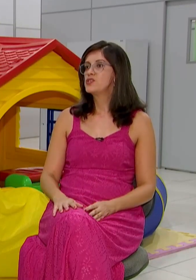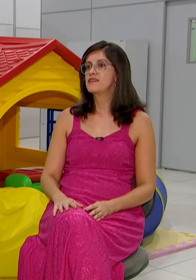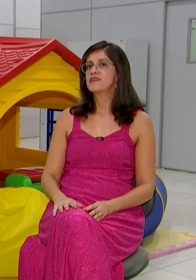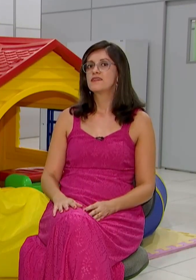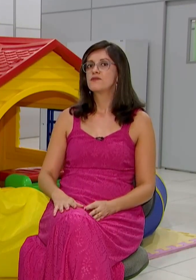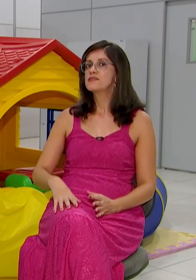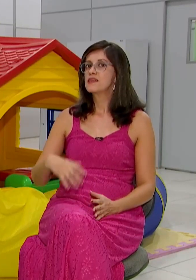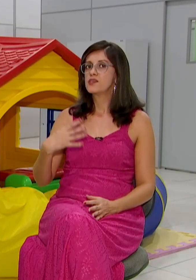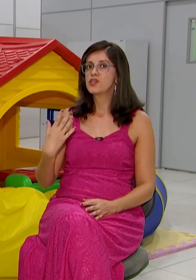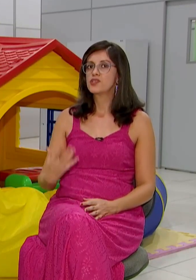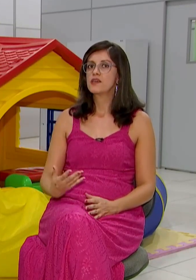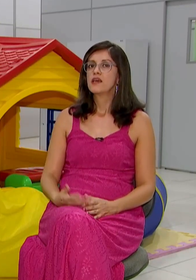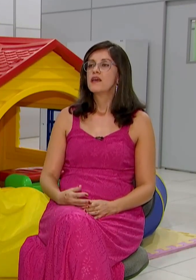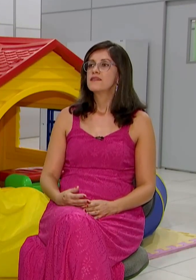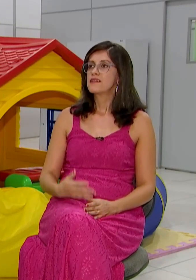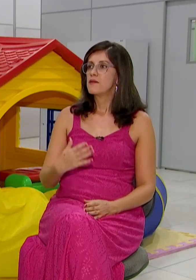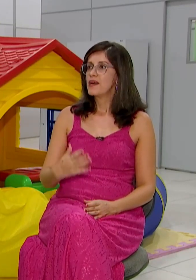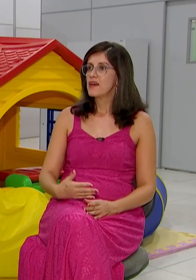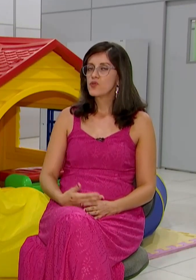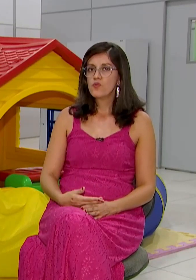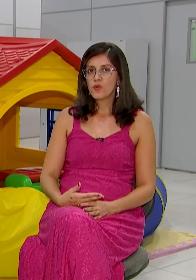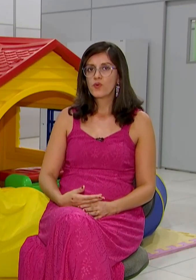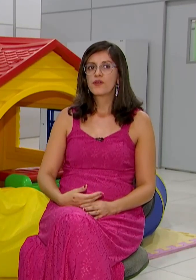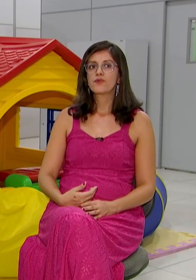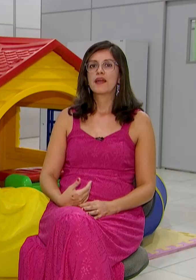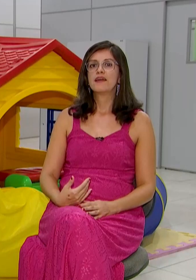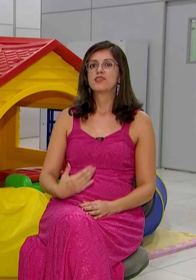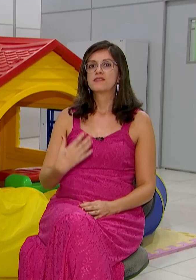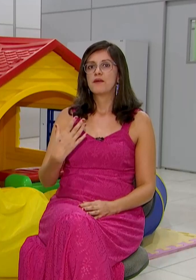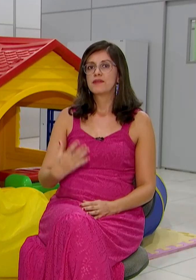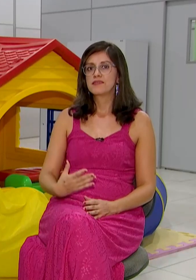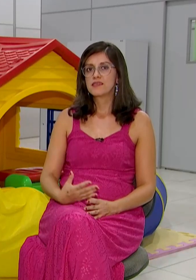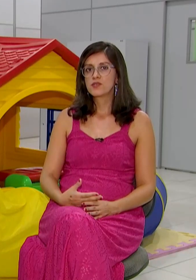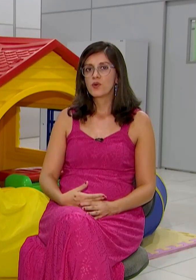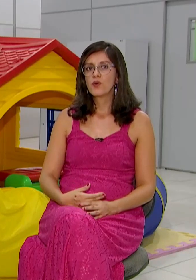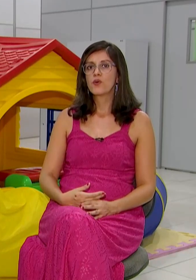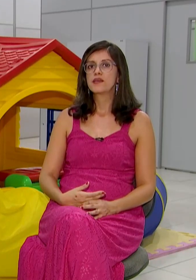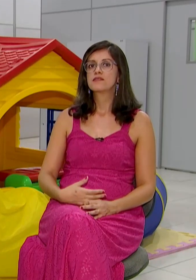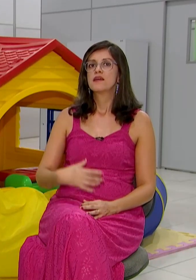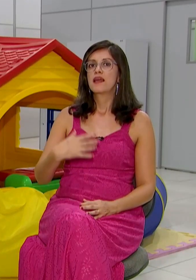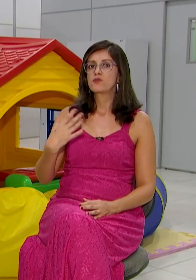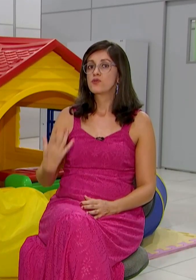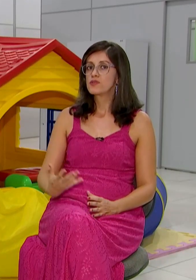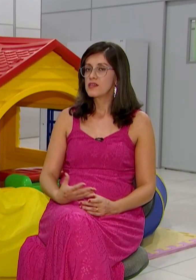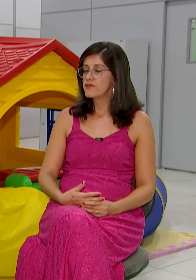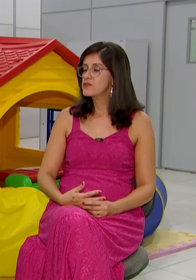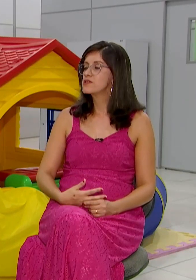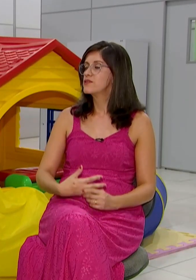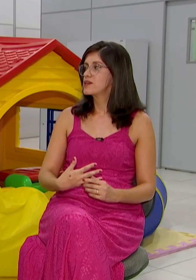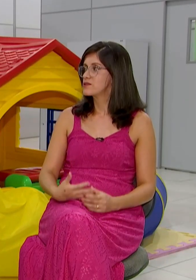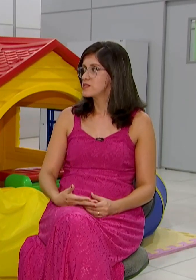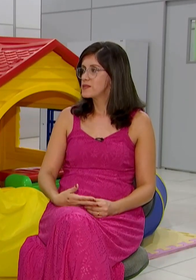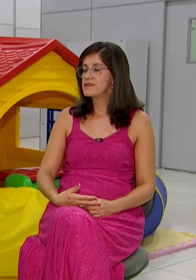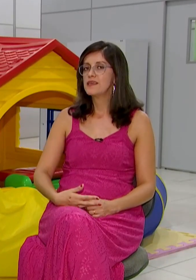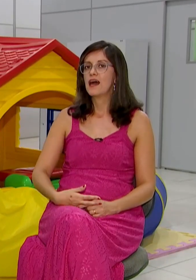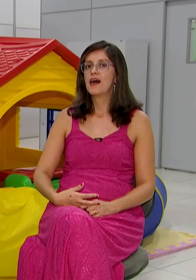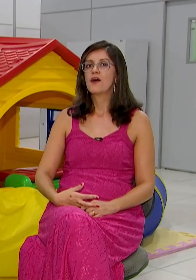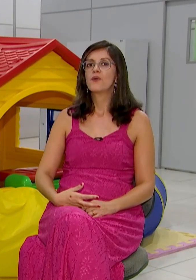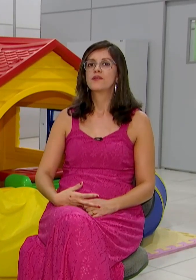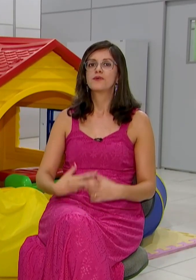é grande, entretanto, assim, a gente tem trabalhado muito, né? A gente sabe das ações, tem os outros serviços da